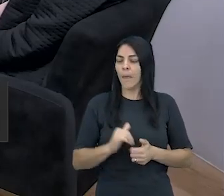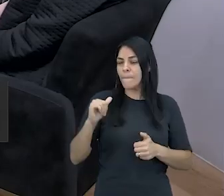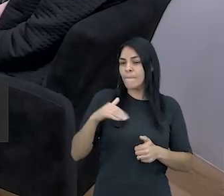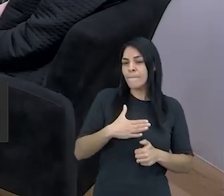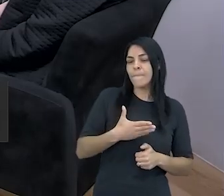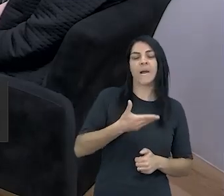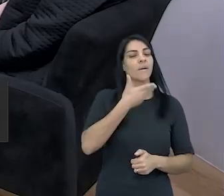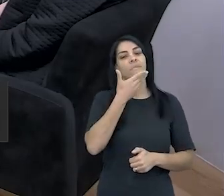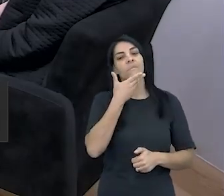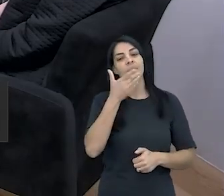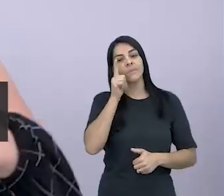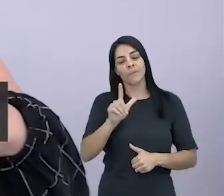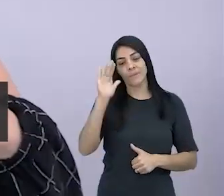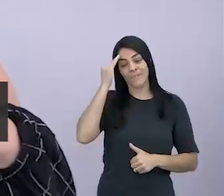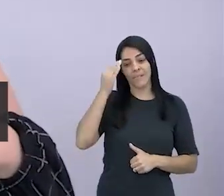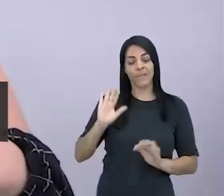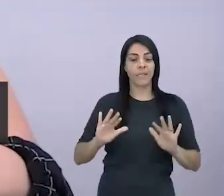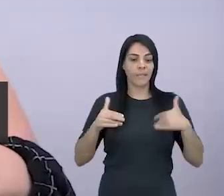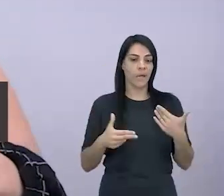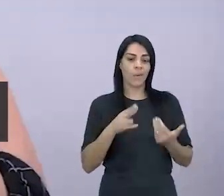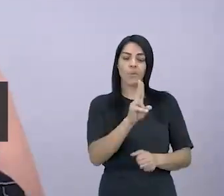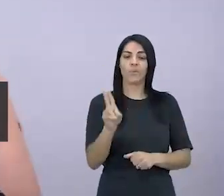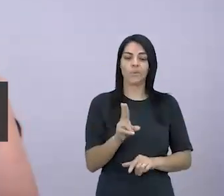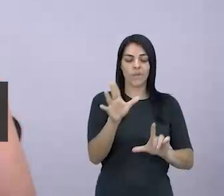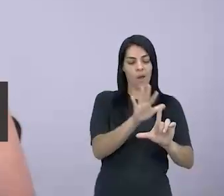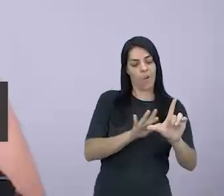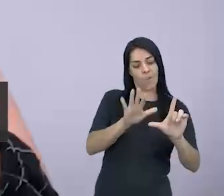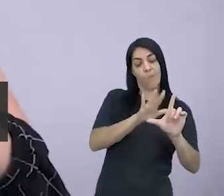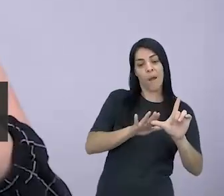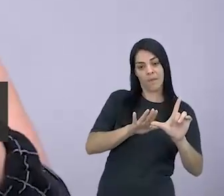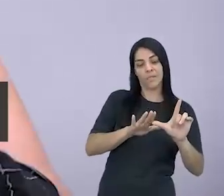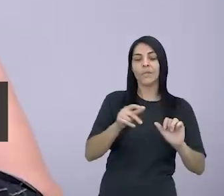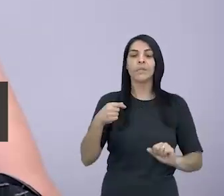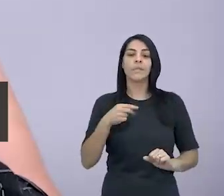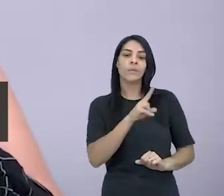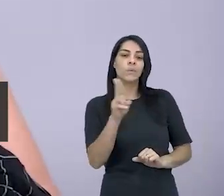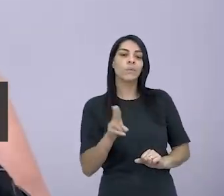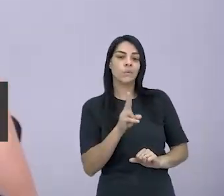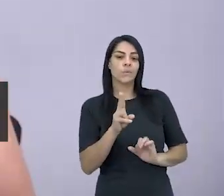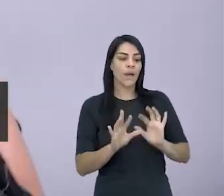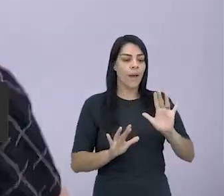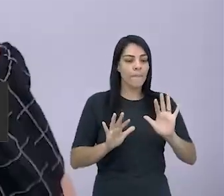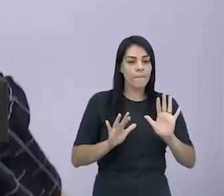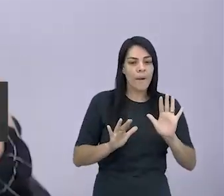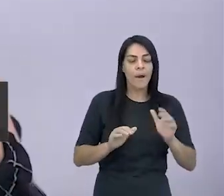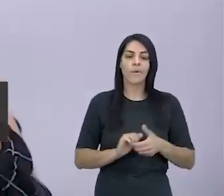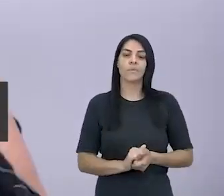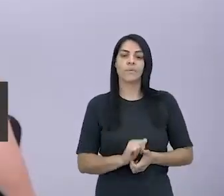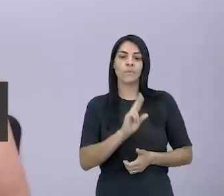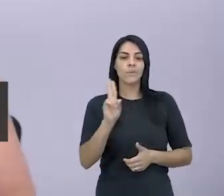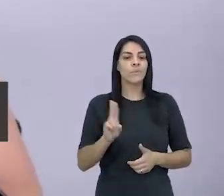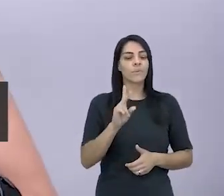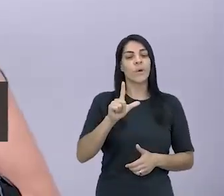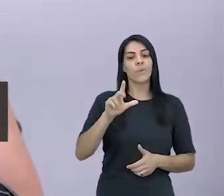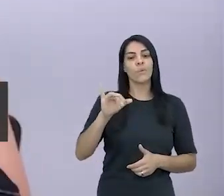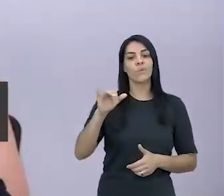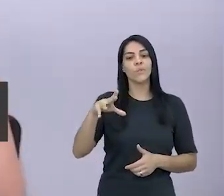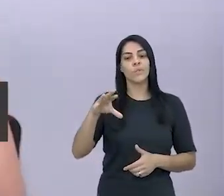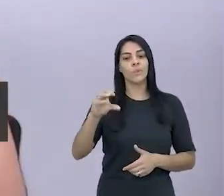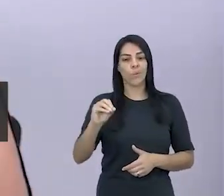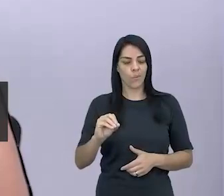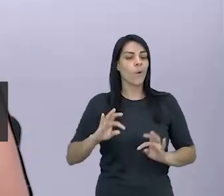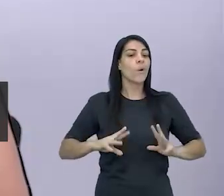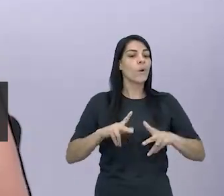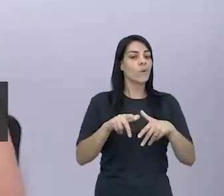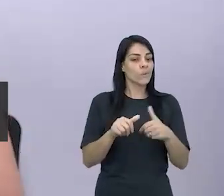entender, né? Então, eu vou usar a imagem, eu vou usar o concreto, eu vou usar o lúdico. Então, todas